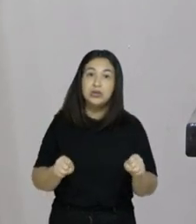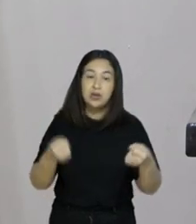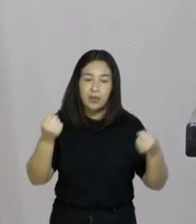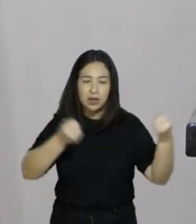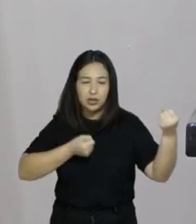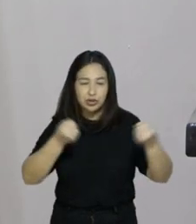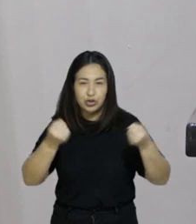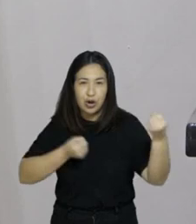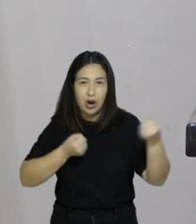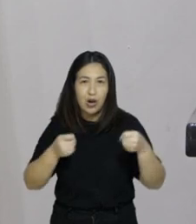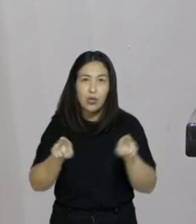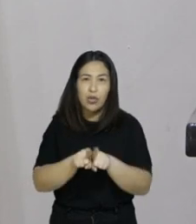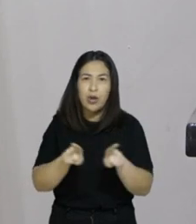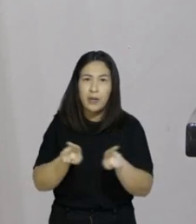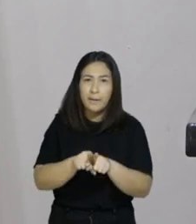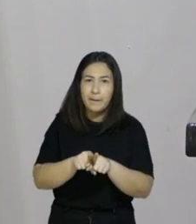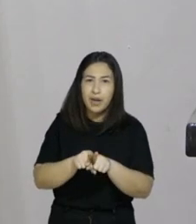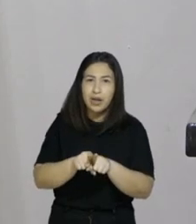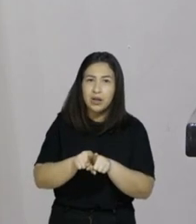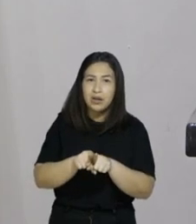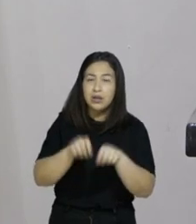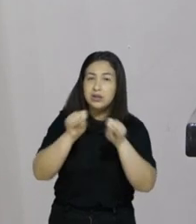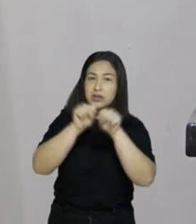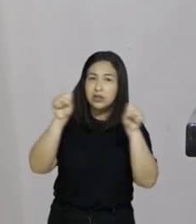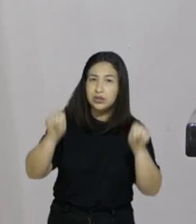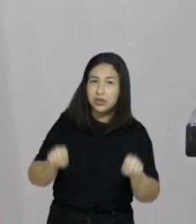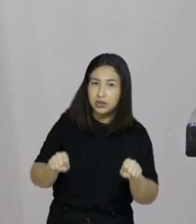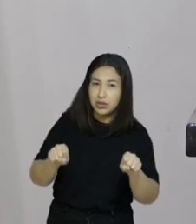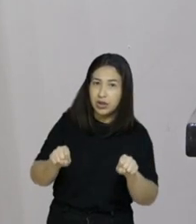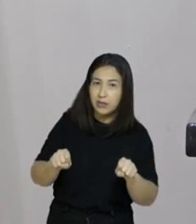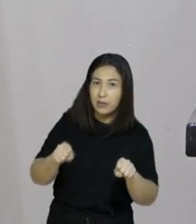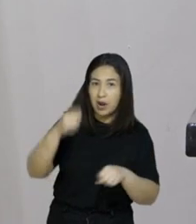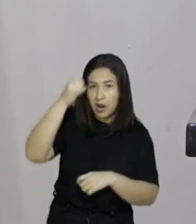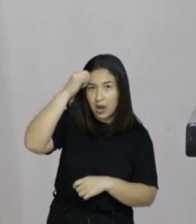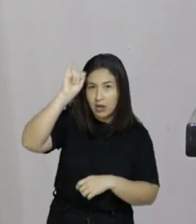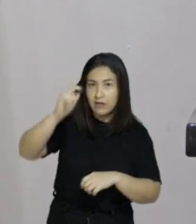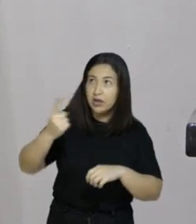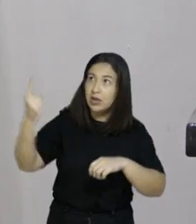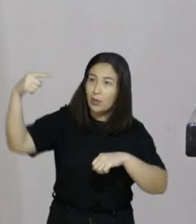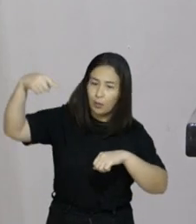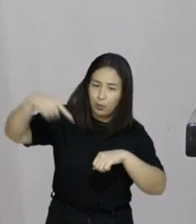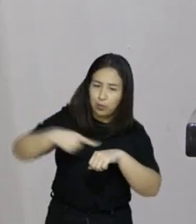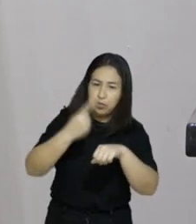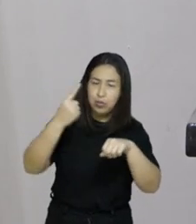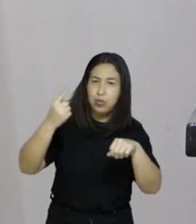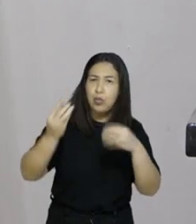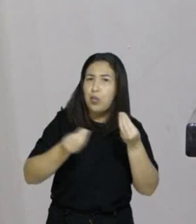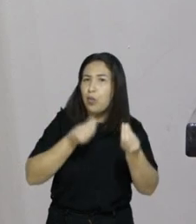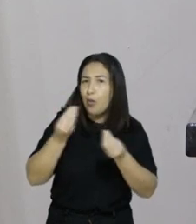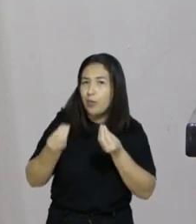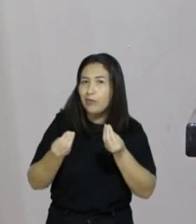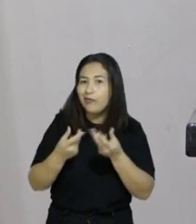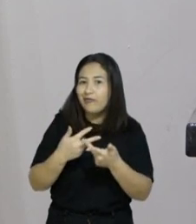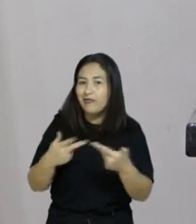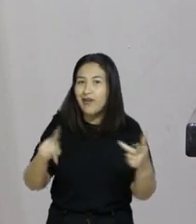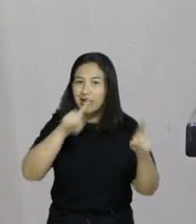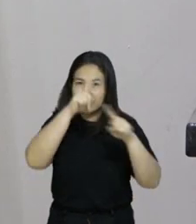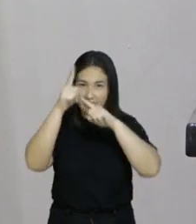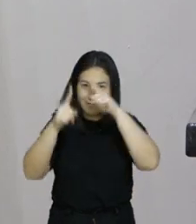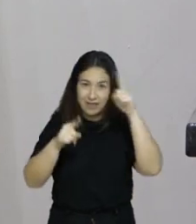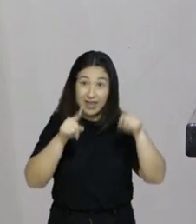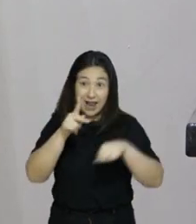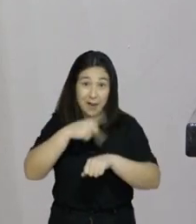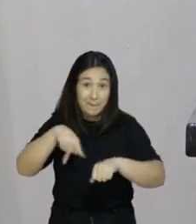sistema antimísseis estão utilizados naquele país. Só para citar algumas das inovações. O país encontrou